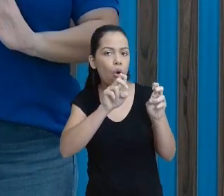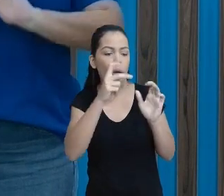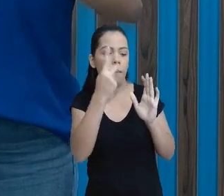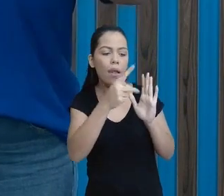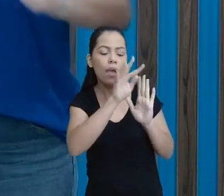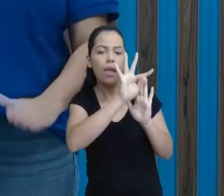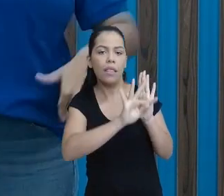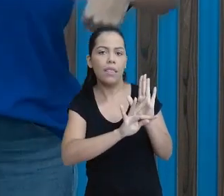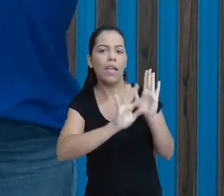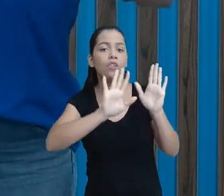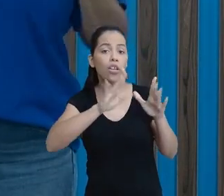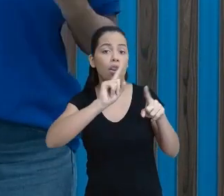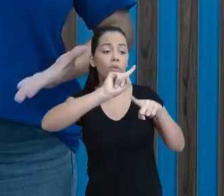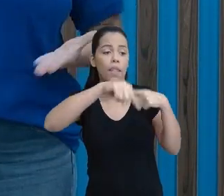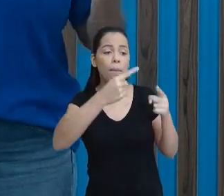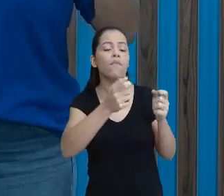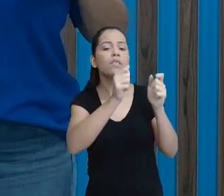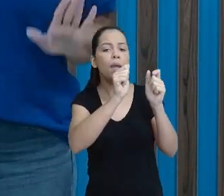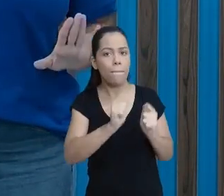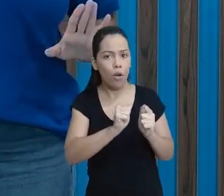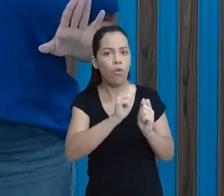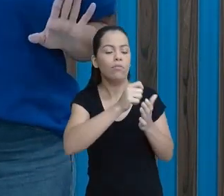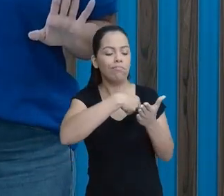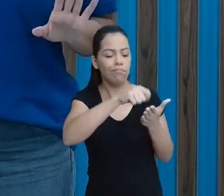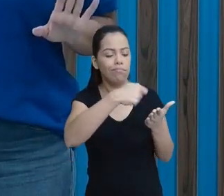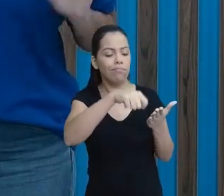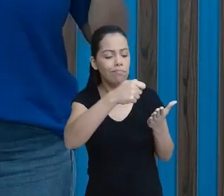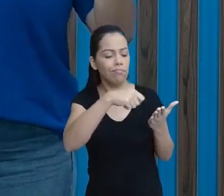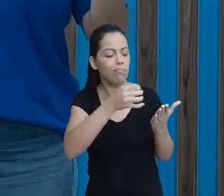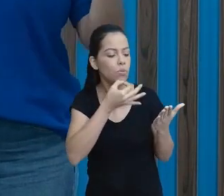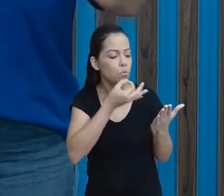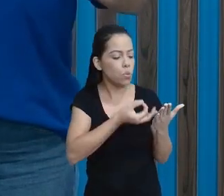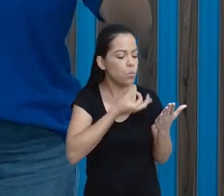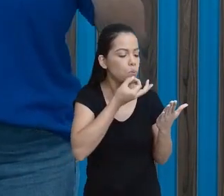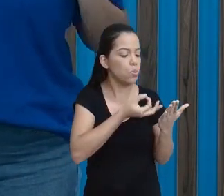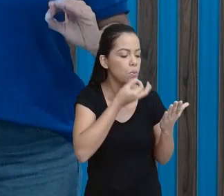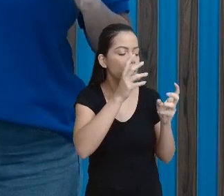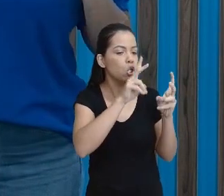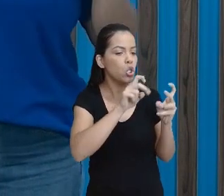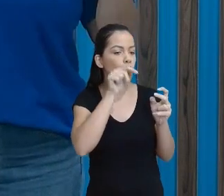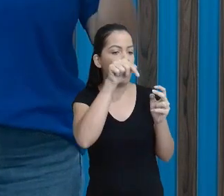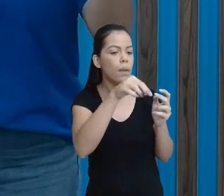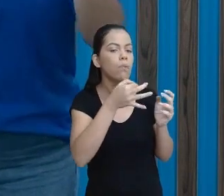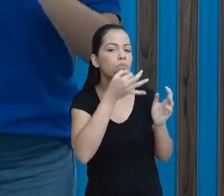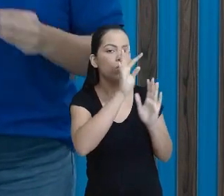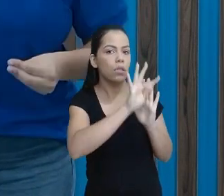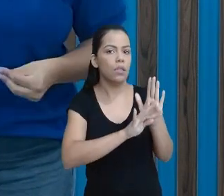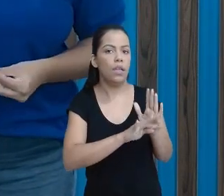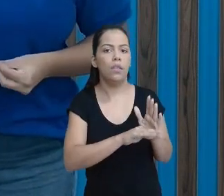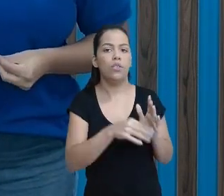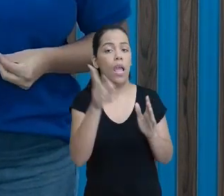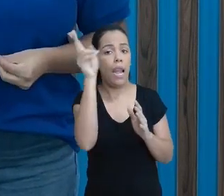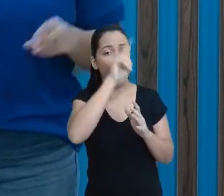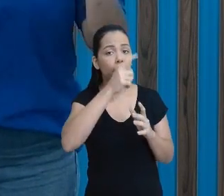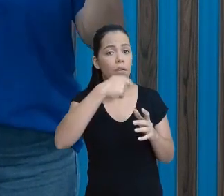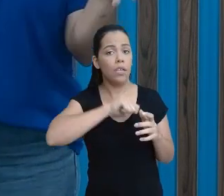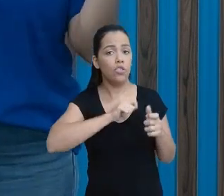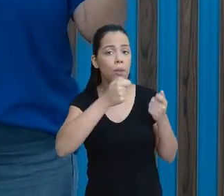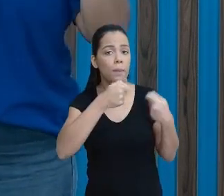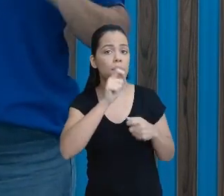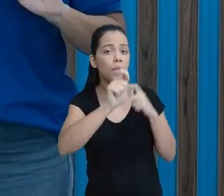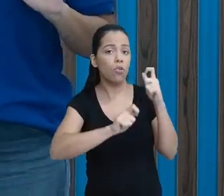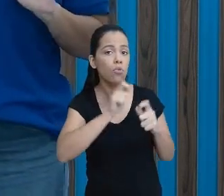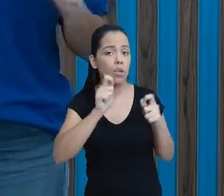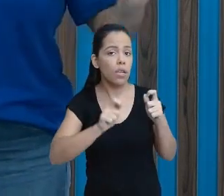pode produzir um texto criticando. E lembrando que para criticar a gente precisa de quê? Argumento. E